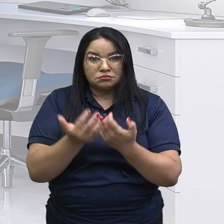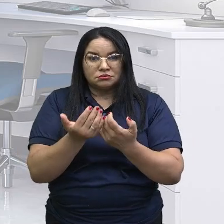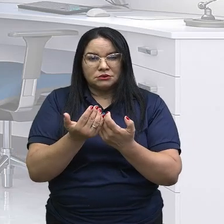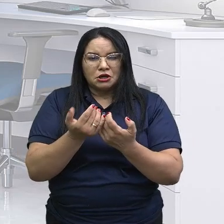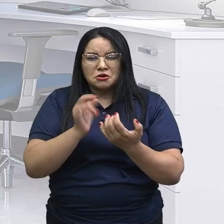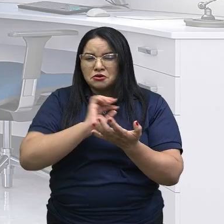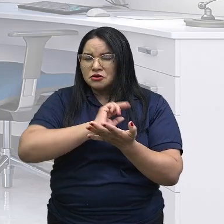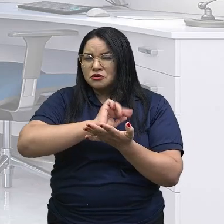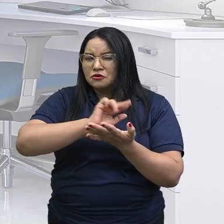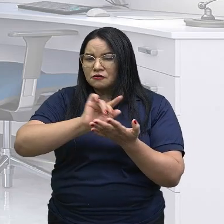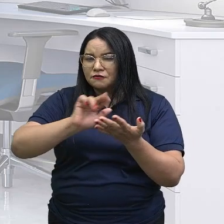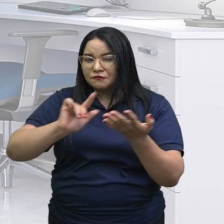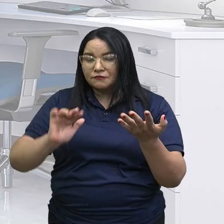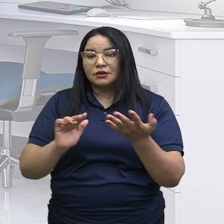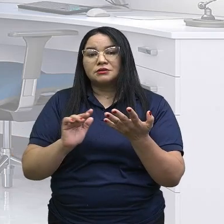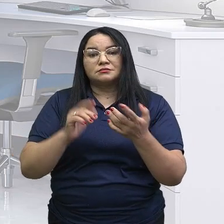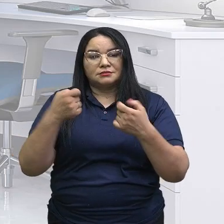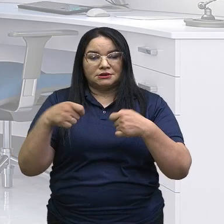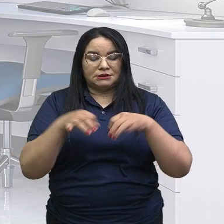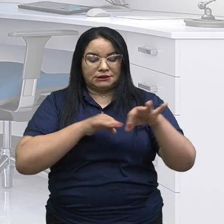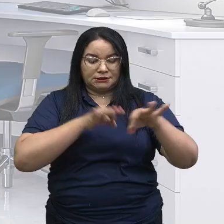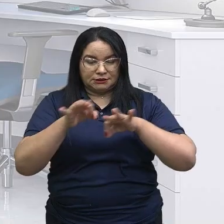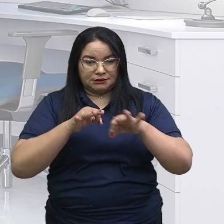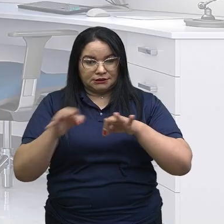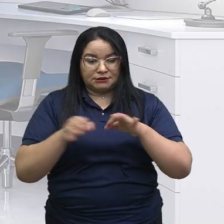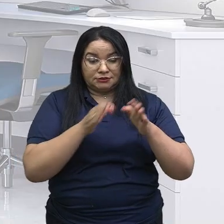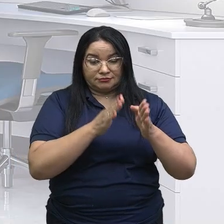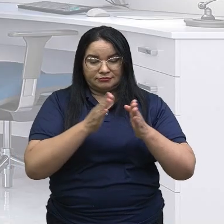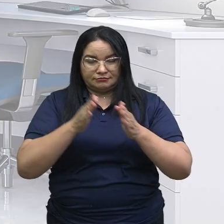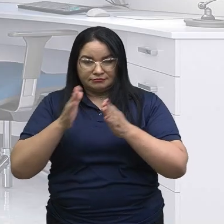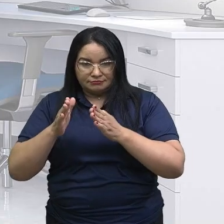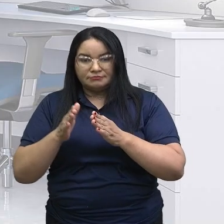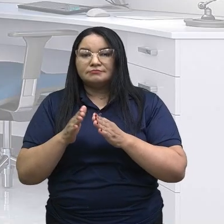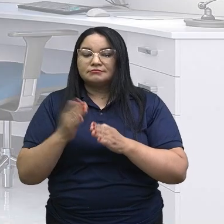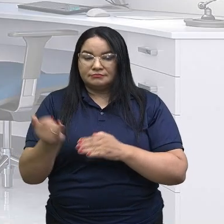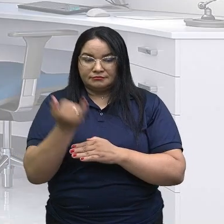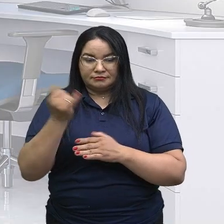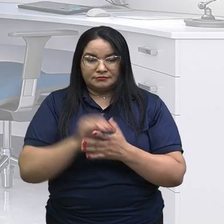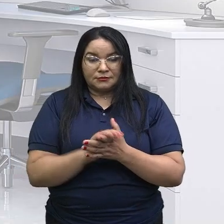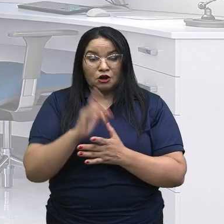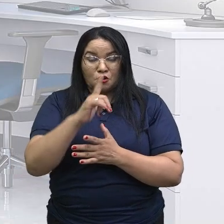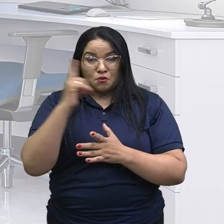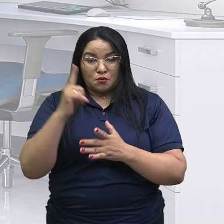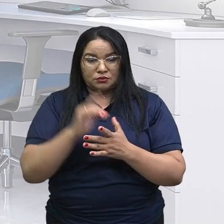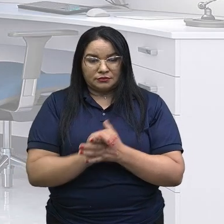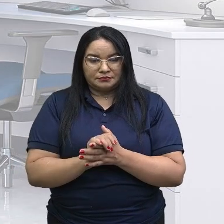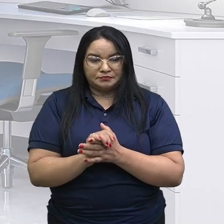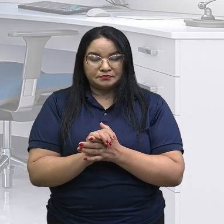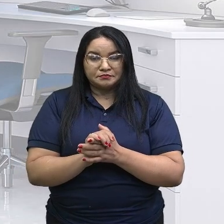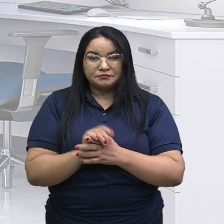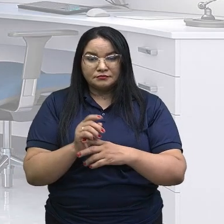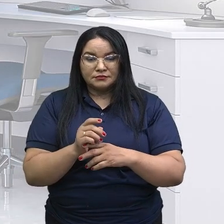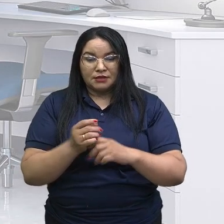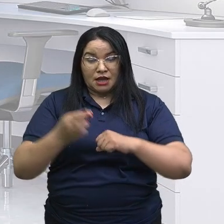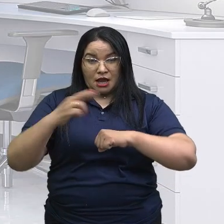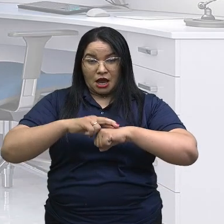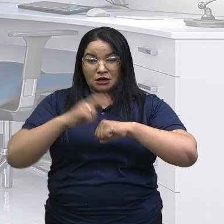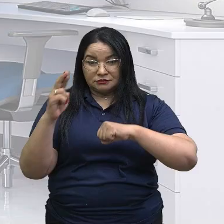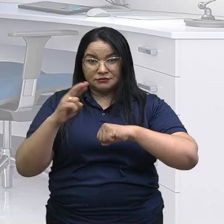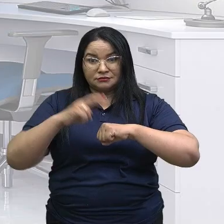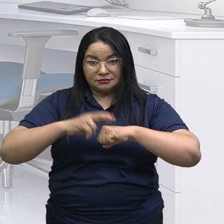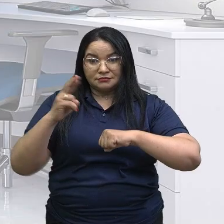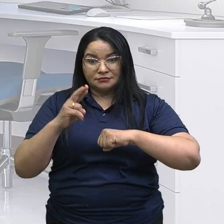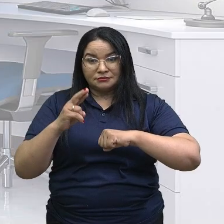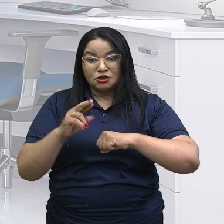nós temos que organizar isso direitinho, né? Continuando, nós temos também o símbolo de radioatividade, nós temos que ter